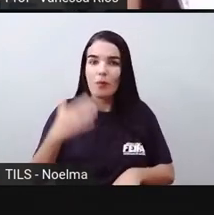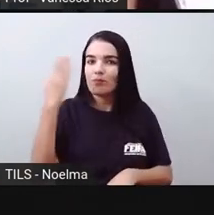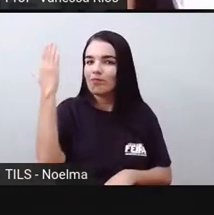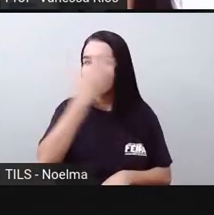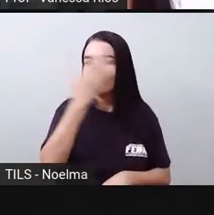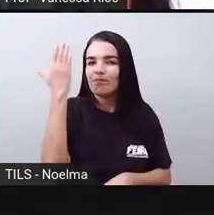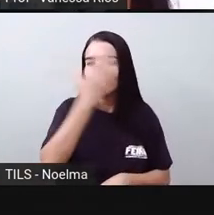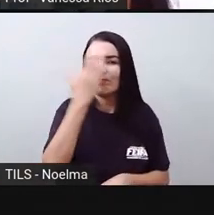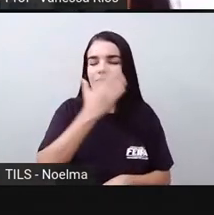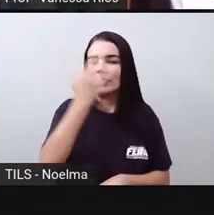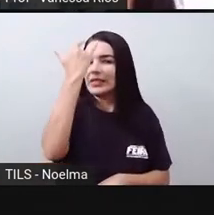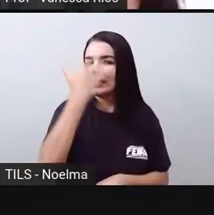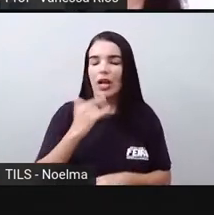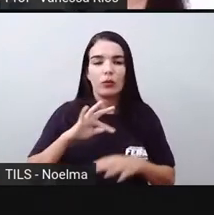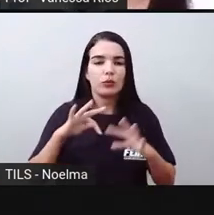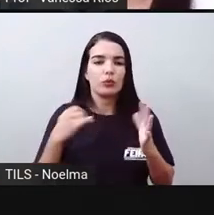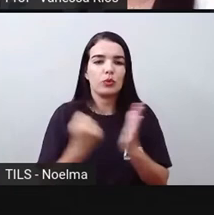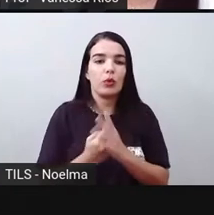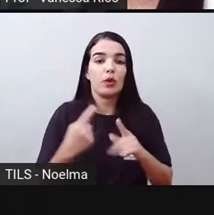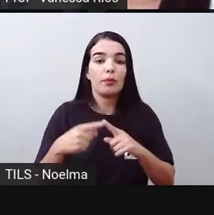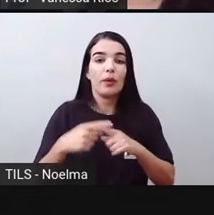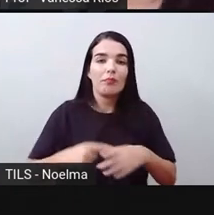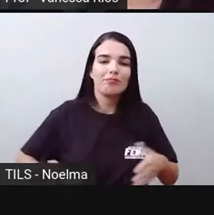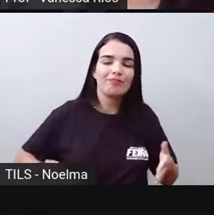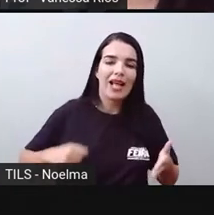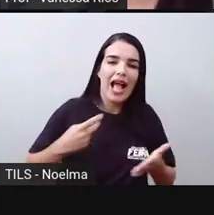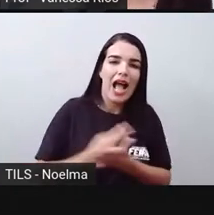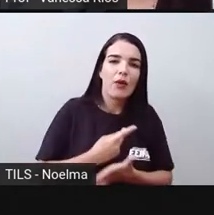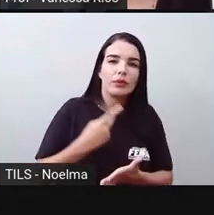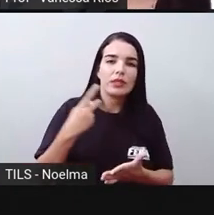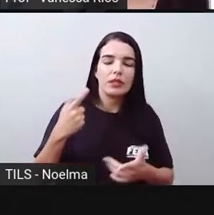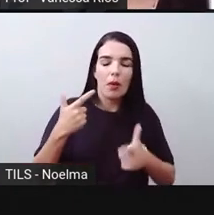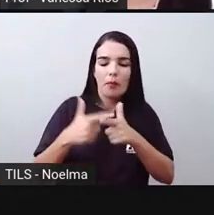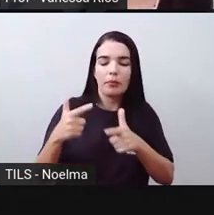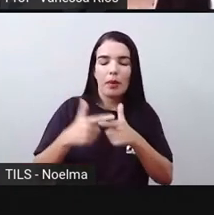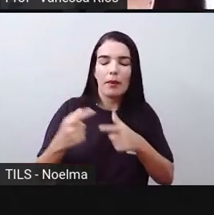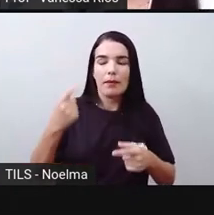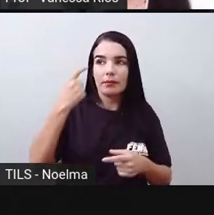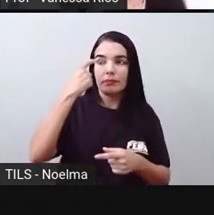fica completamente cego. Ele sofreu acidente em um olho e